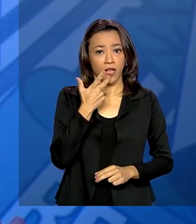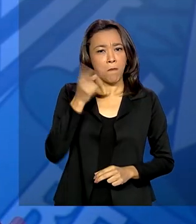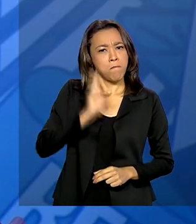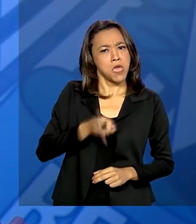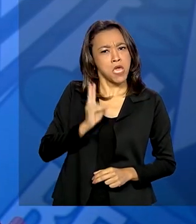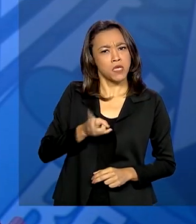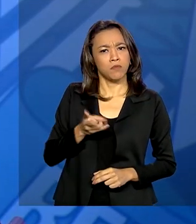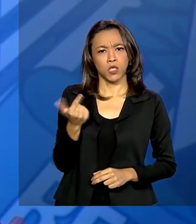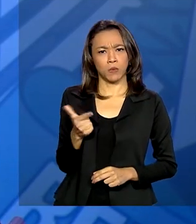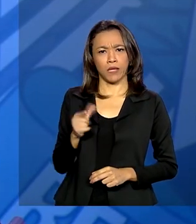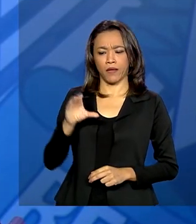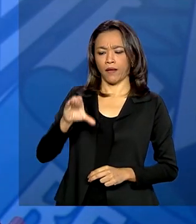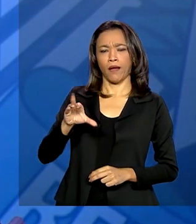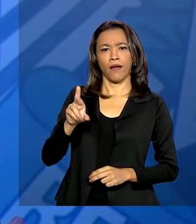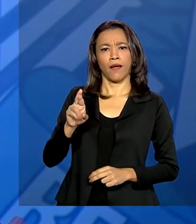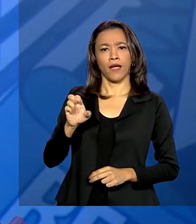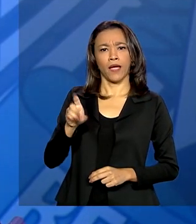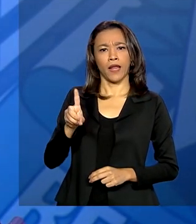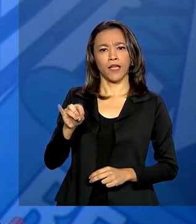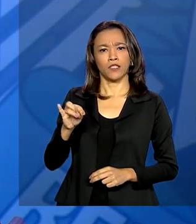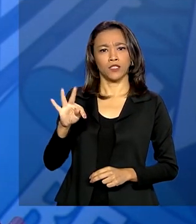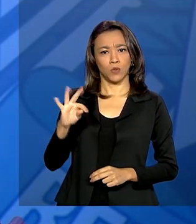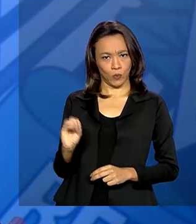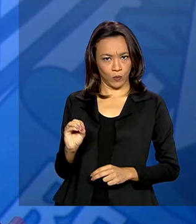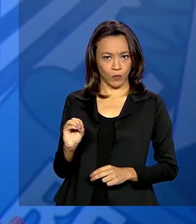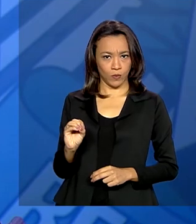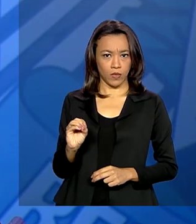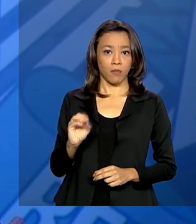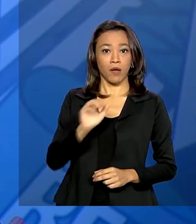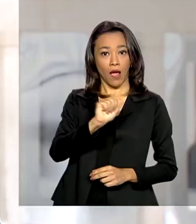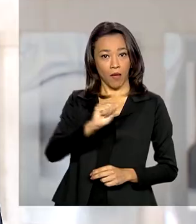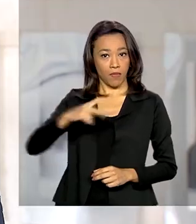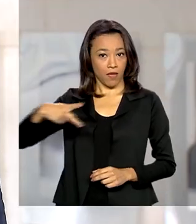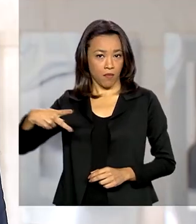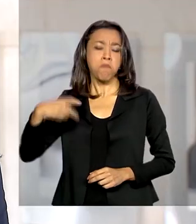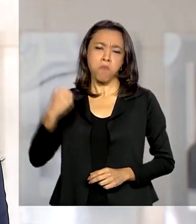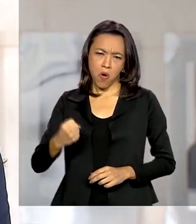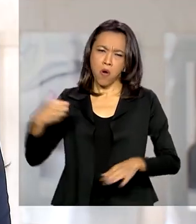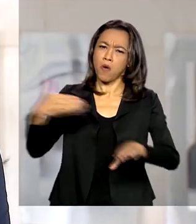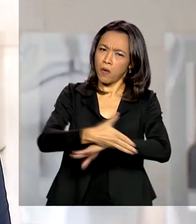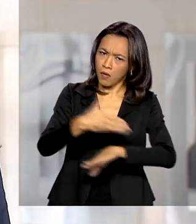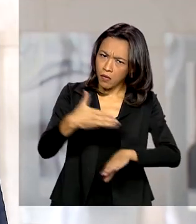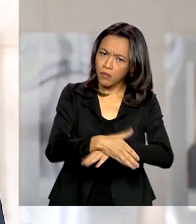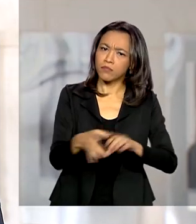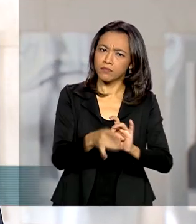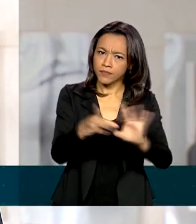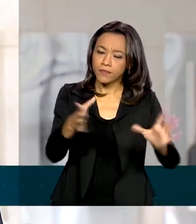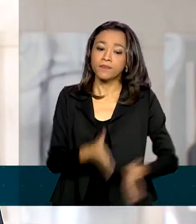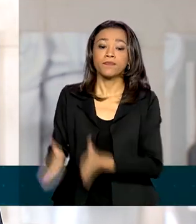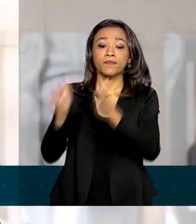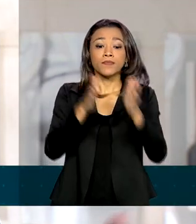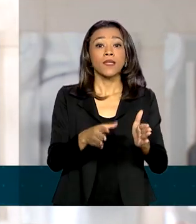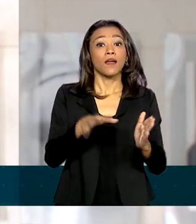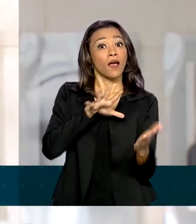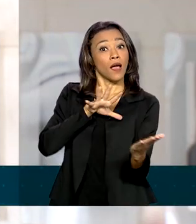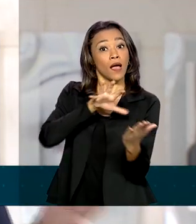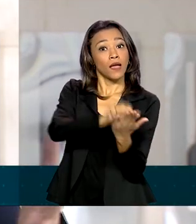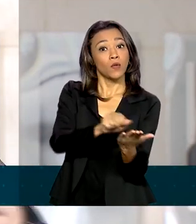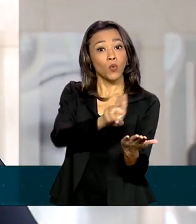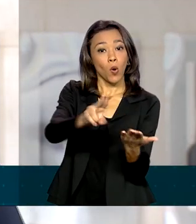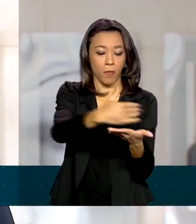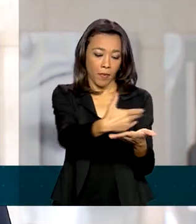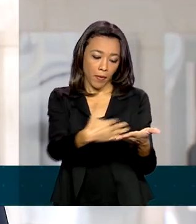tenha crédito para esse ep ela poderá acessar devem fazer o cadastro trabalhadores